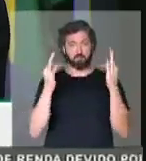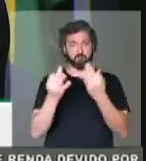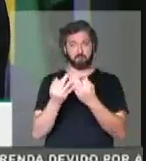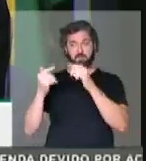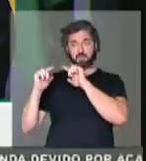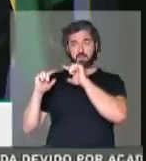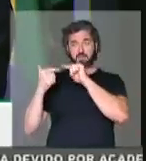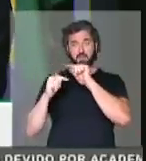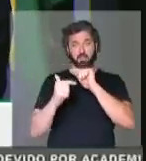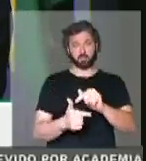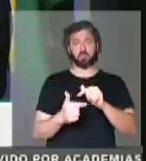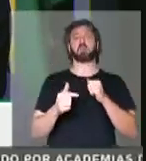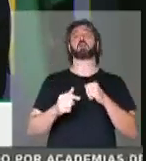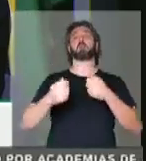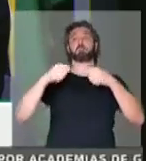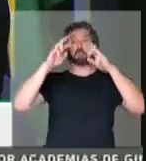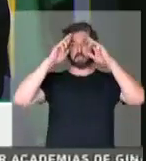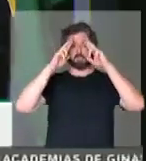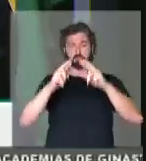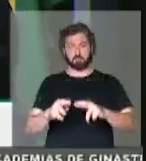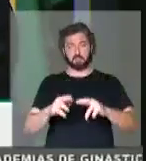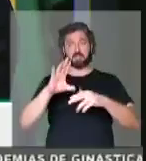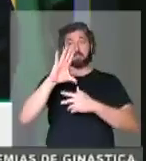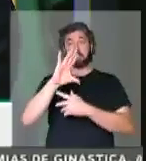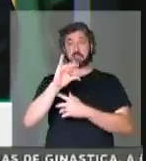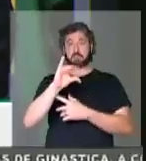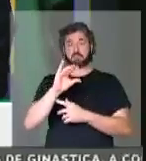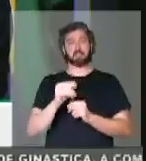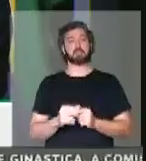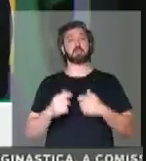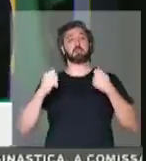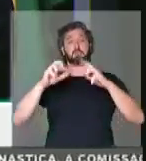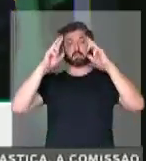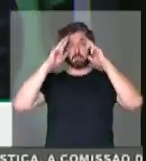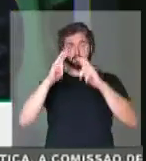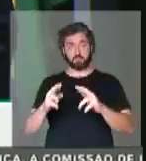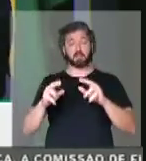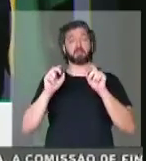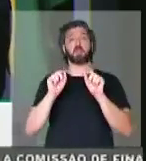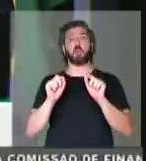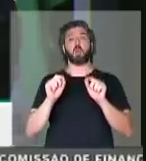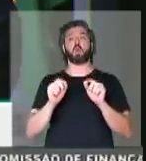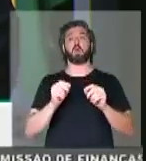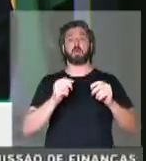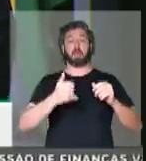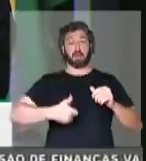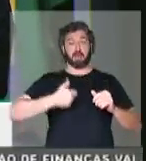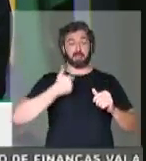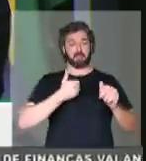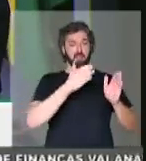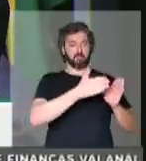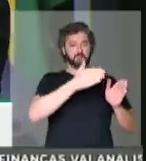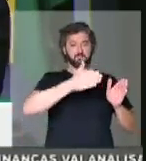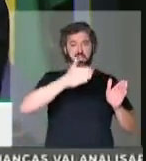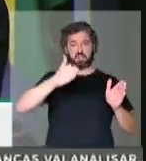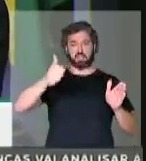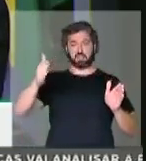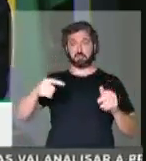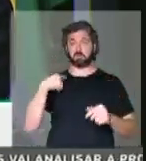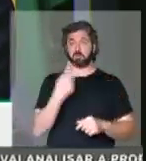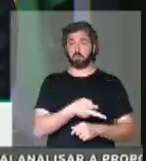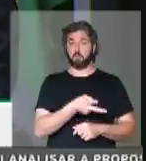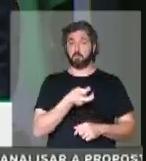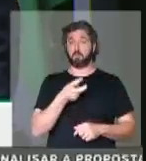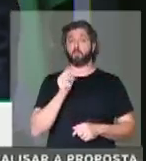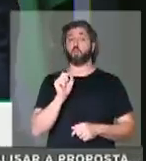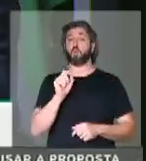família tradicional, é preciso de respeitar a ciência, é preciso de respeitar as faixas etárias, e nós